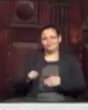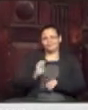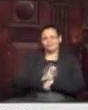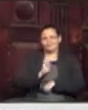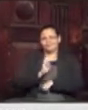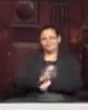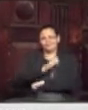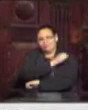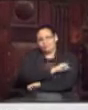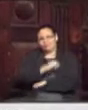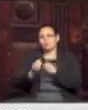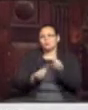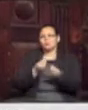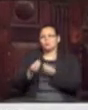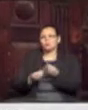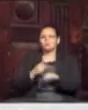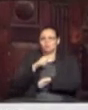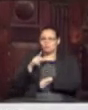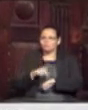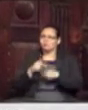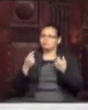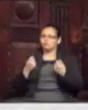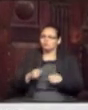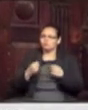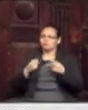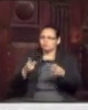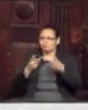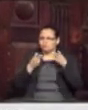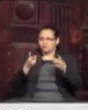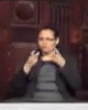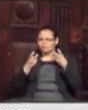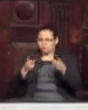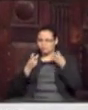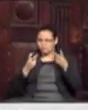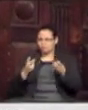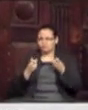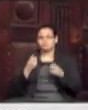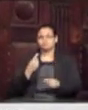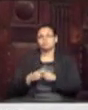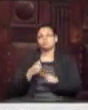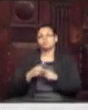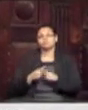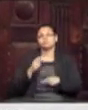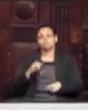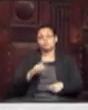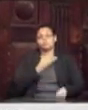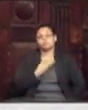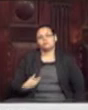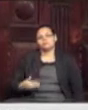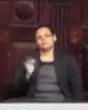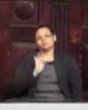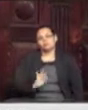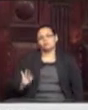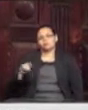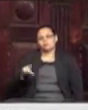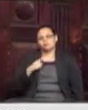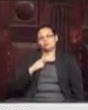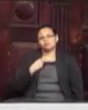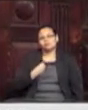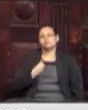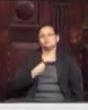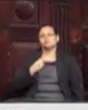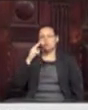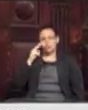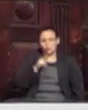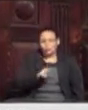Janeiro, sim, como um país que precisa ser explorado. Porque se o governo federal estivesse olhando para